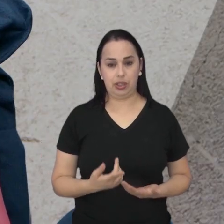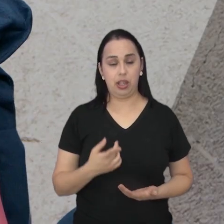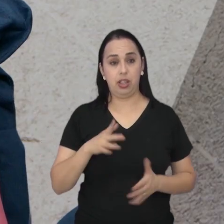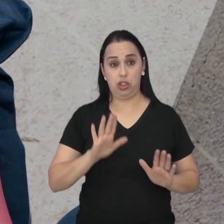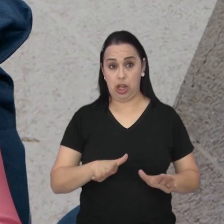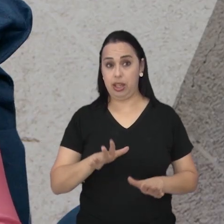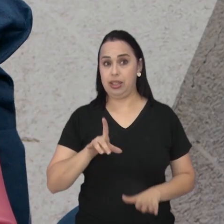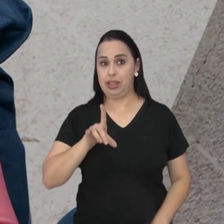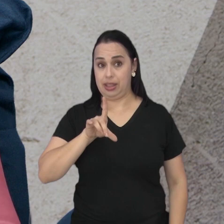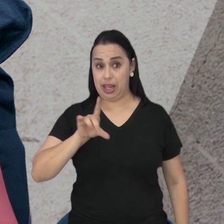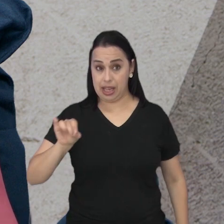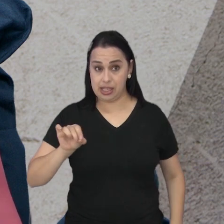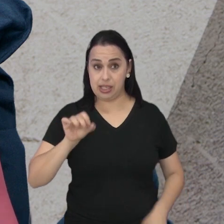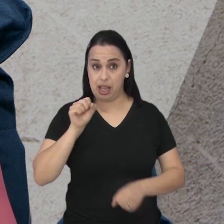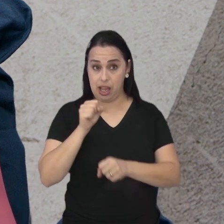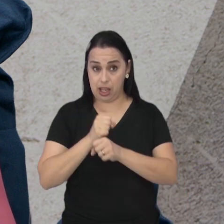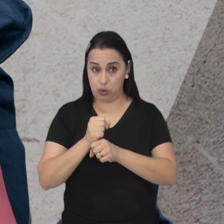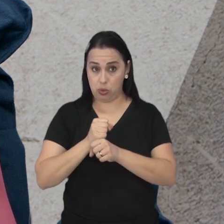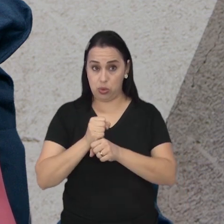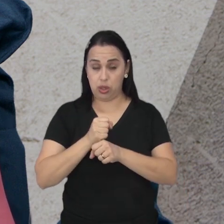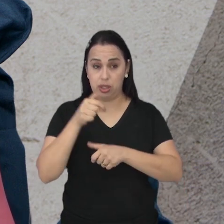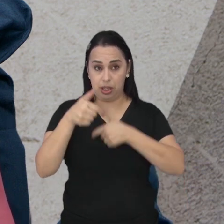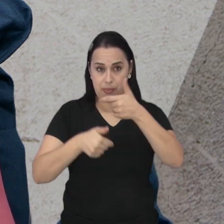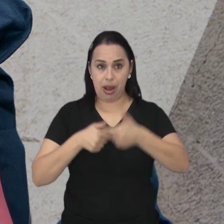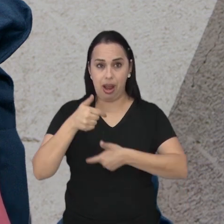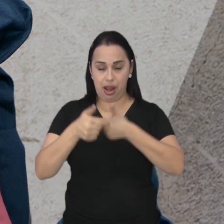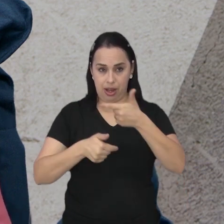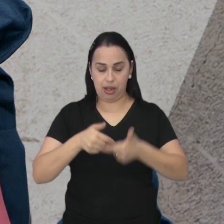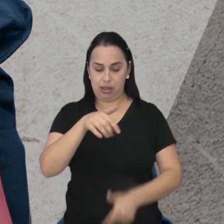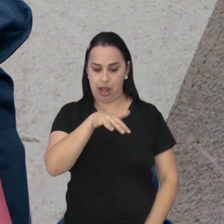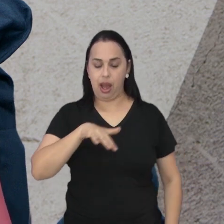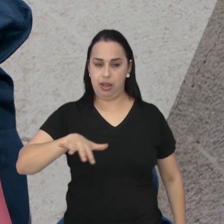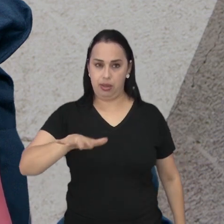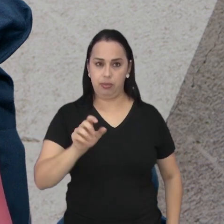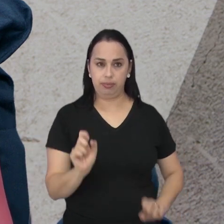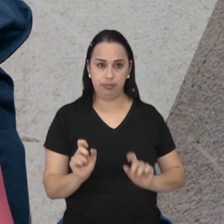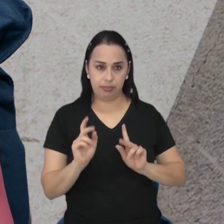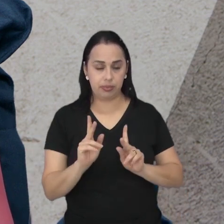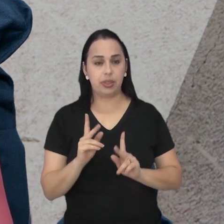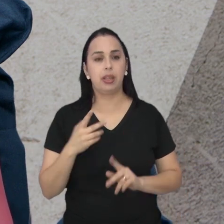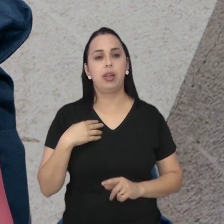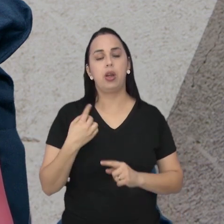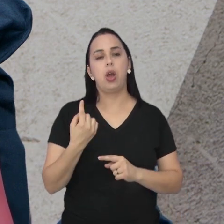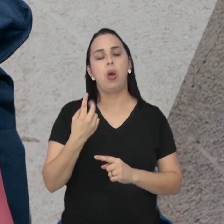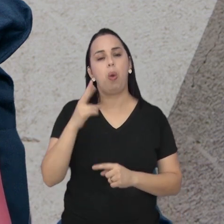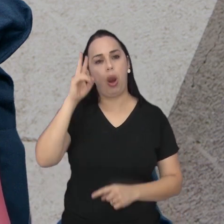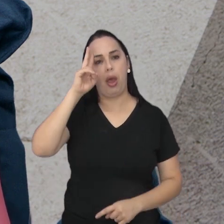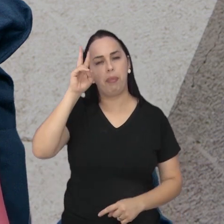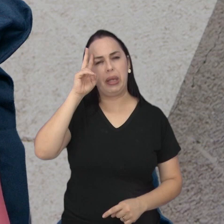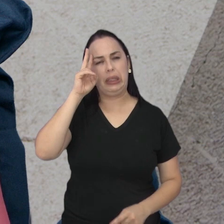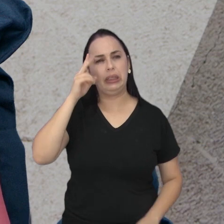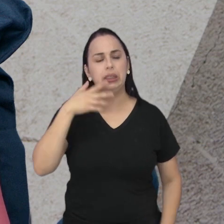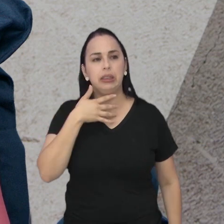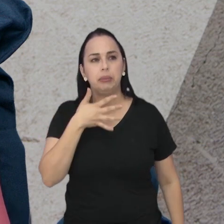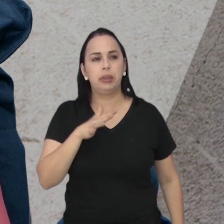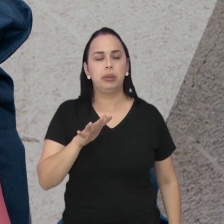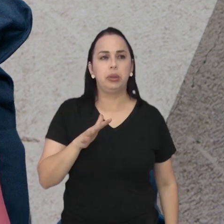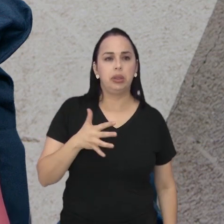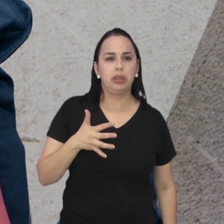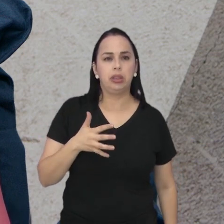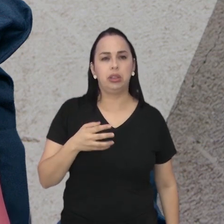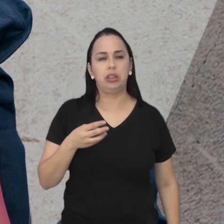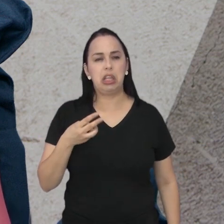Eu vou fazer 10 anos, né, que eu trabalho nessa área. E eu lembro que eu tinha, eu acho que